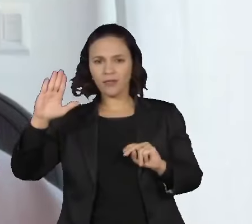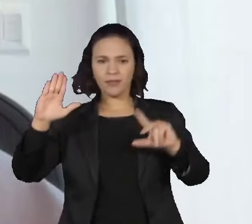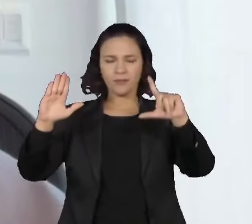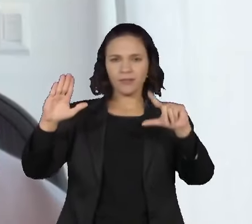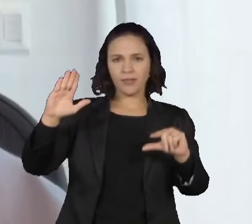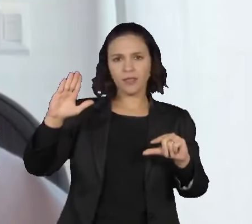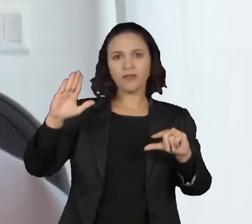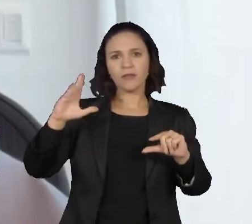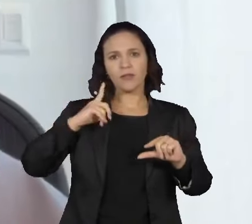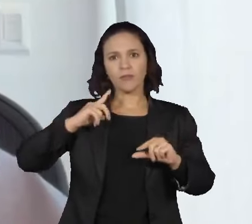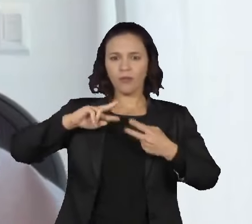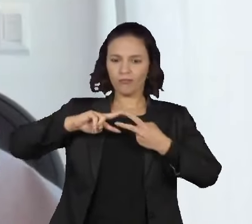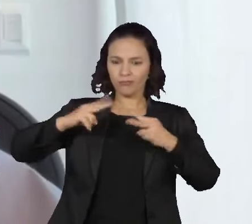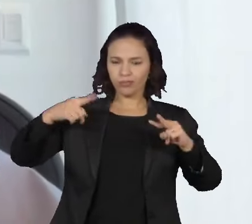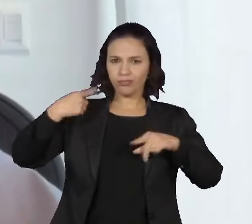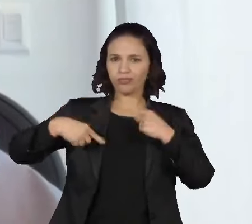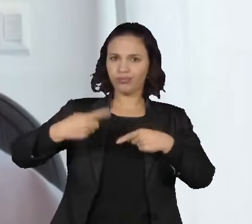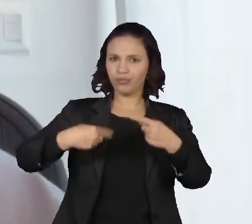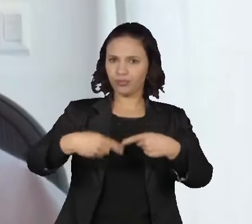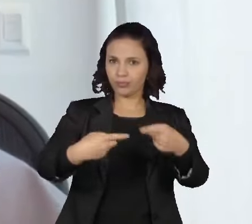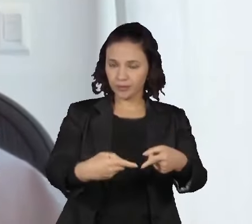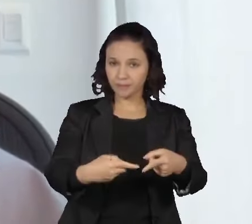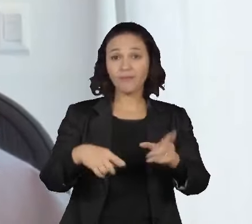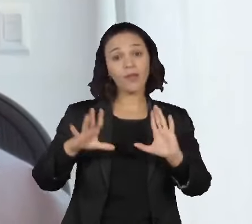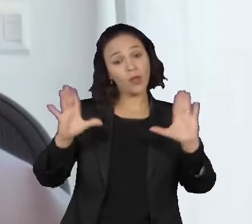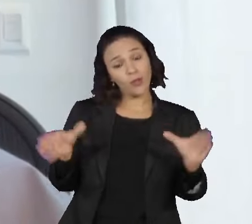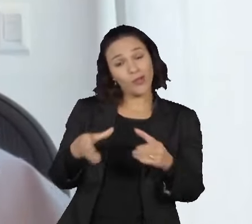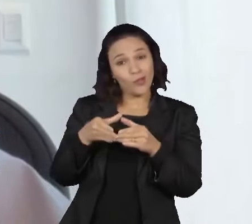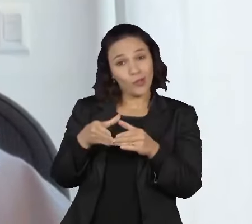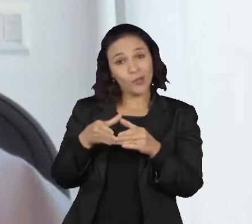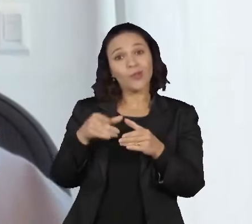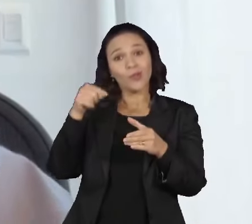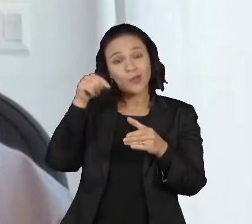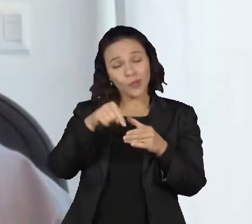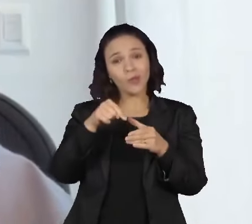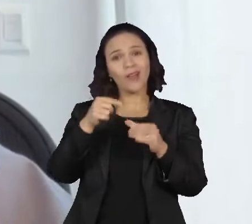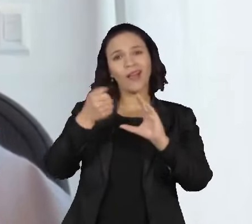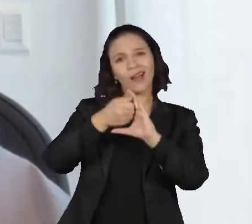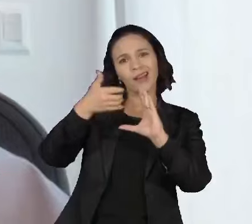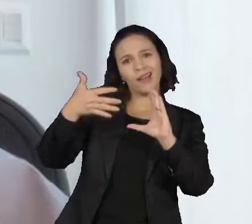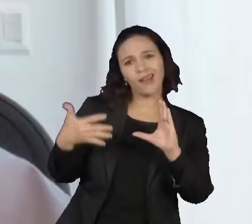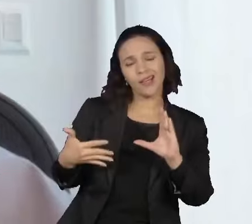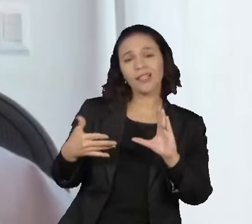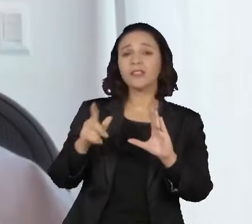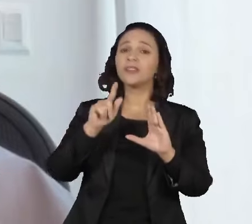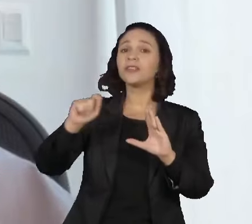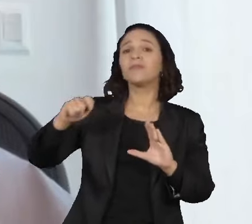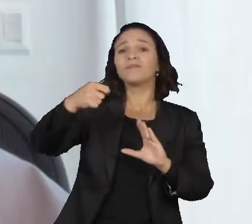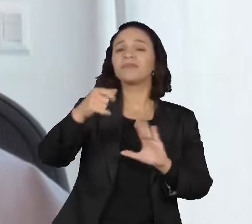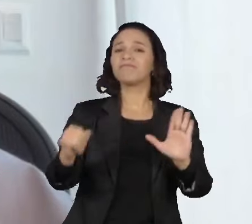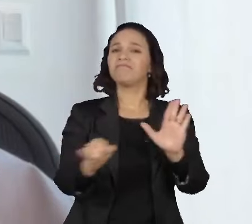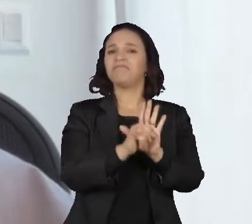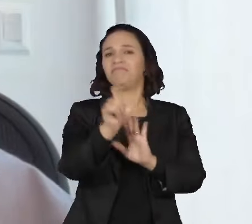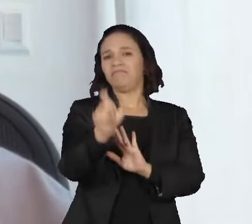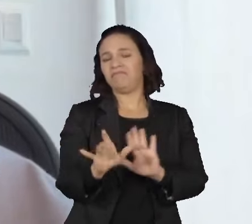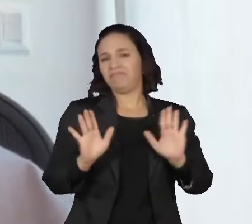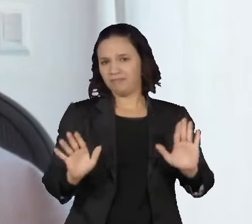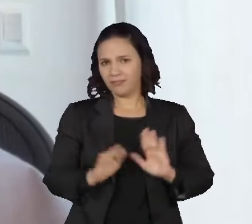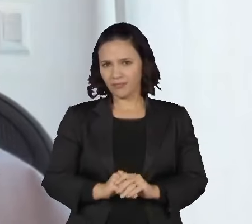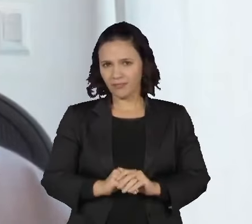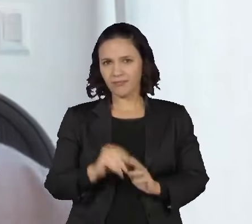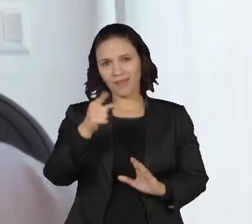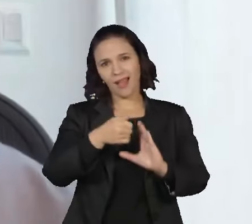sejam produzidos ou não. Então, esse conjunto faz com que você seja o que você é. Dependendo das